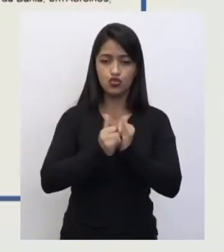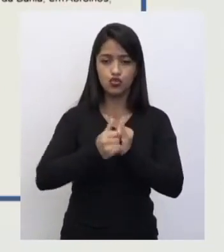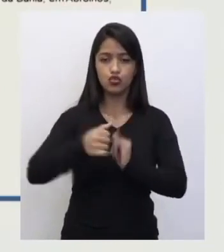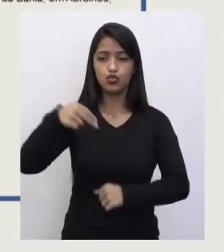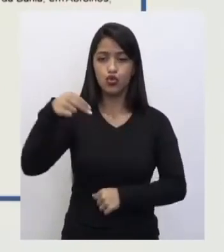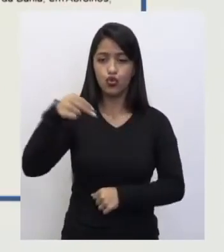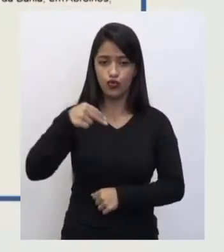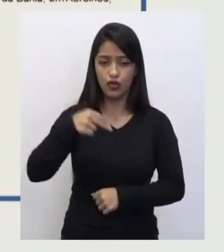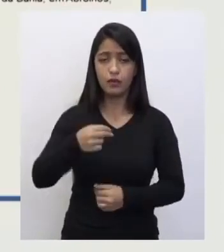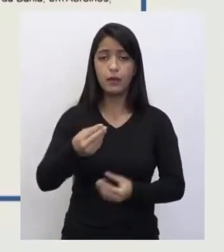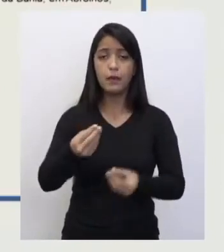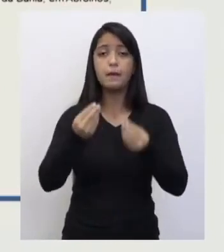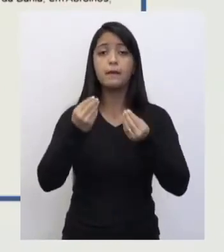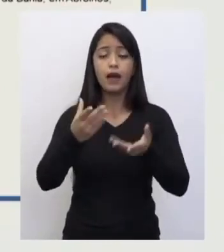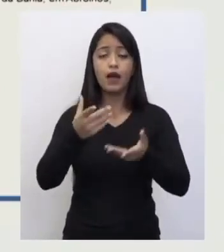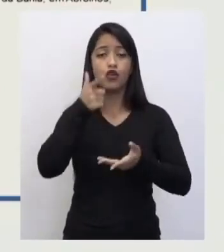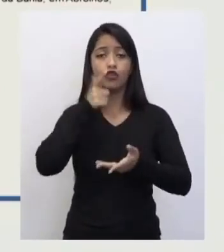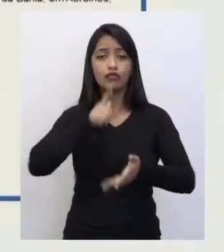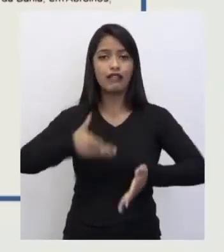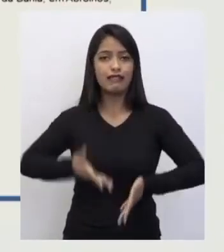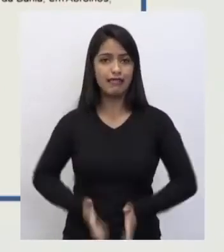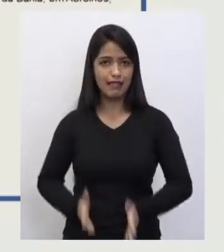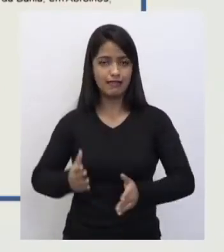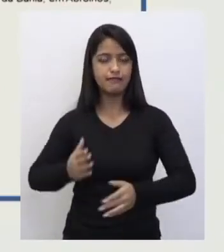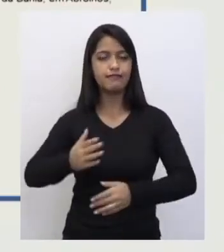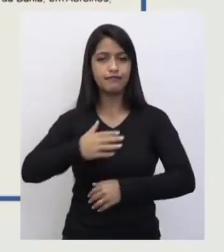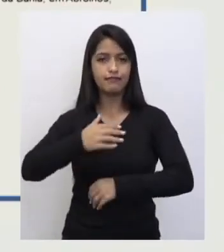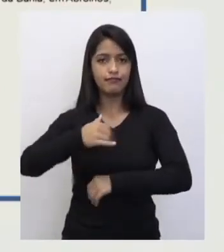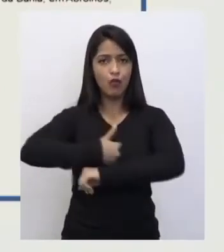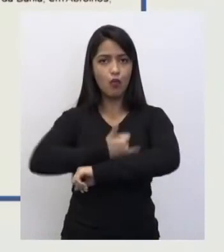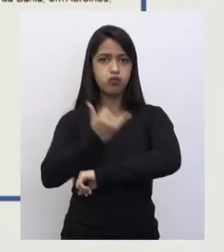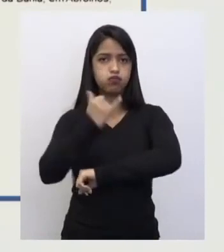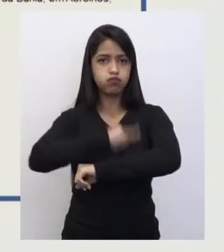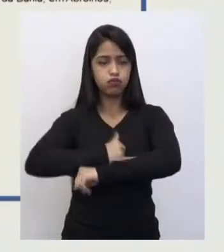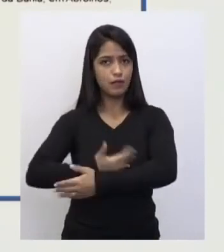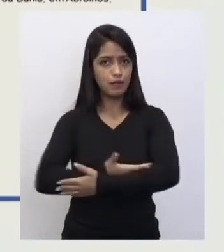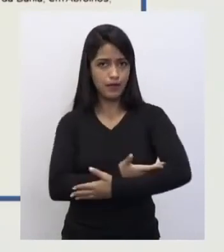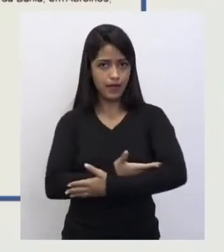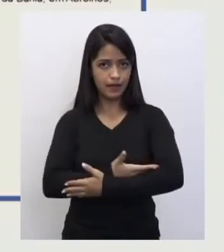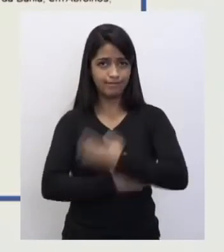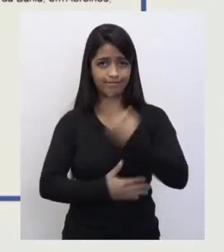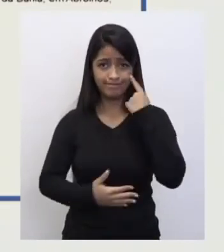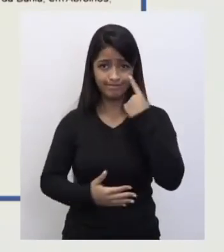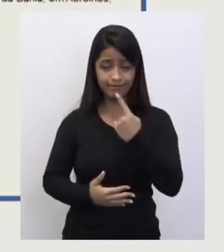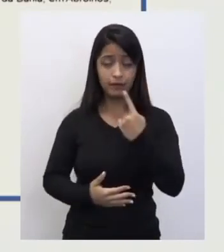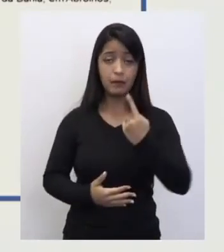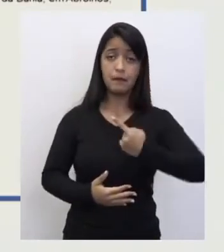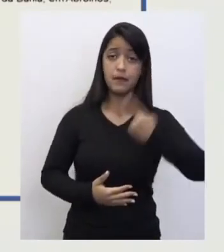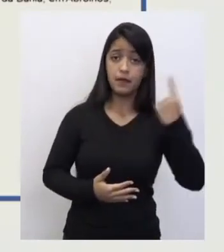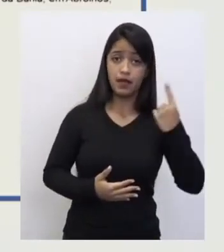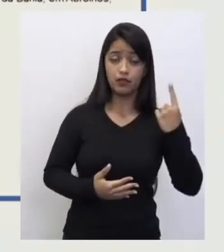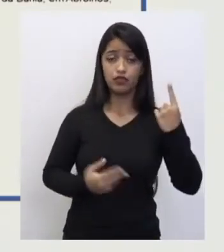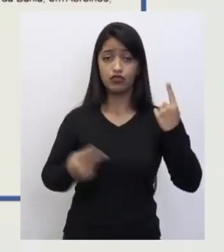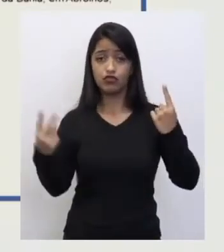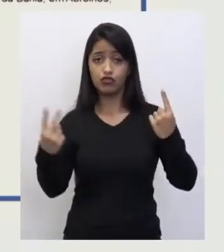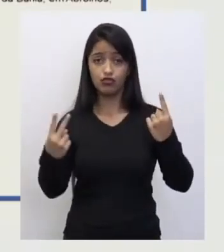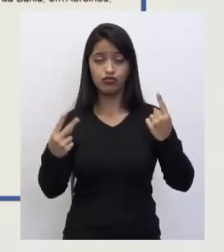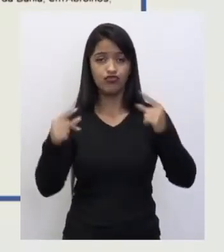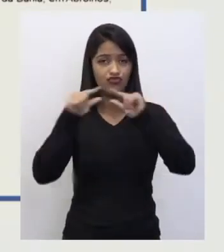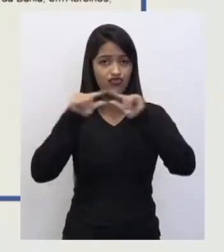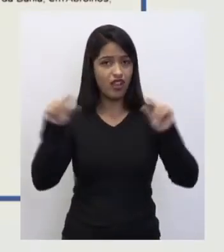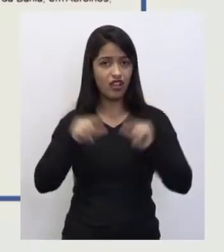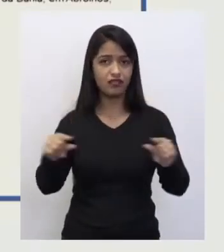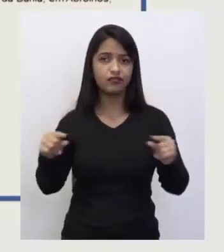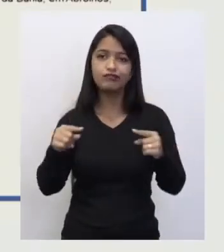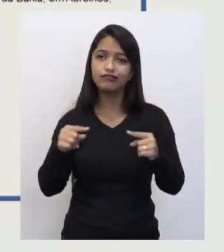informação. Não está conectada com a primeira, né? Então, nesse momento, se eu invertesse a posição delas, por